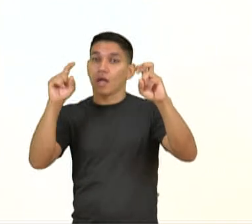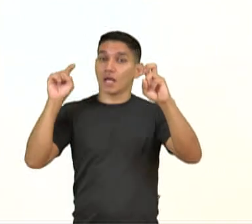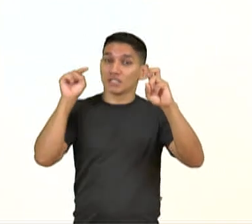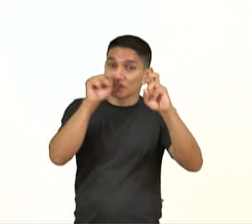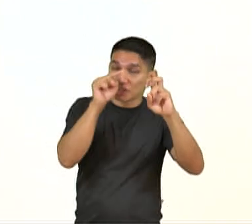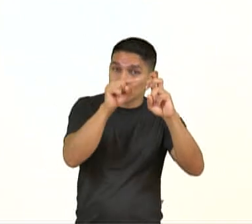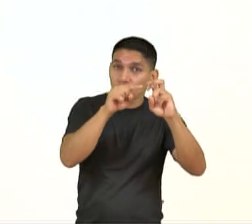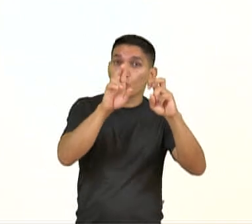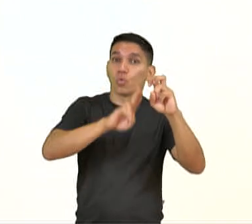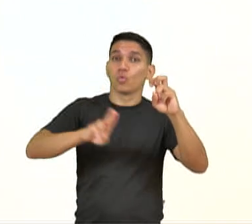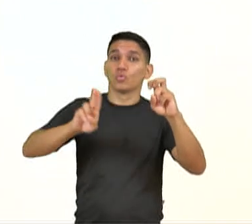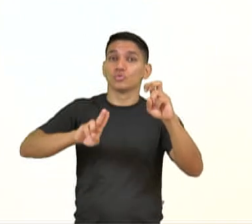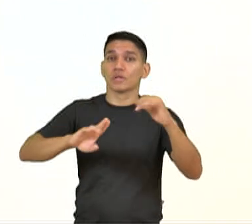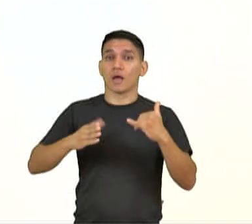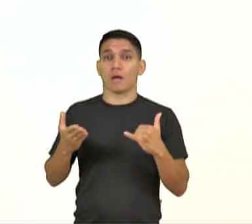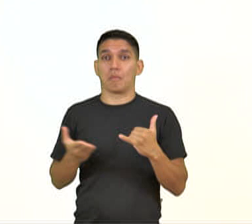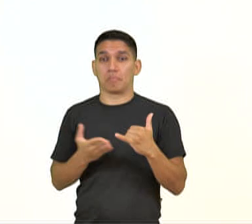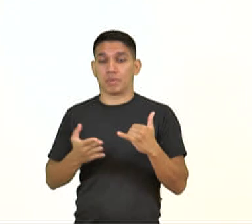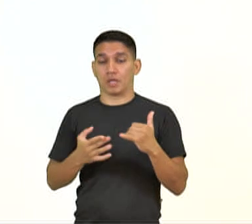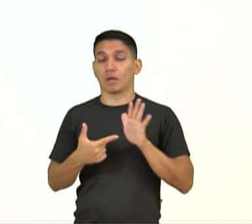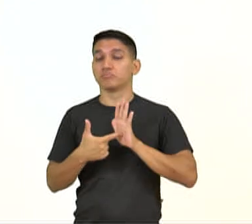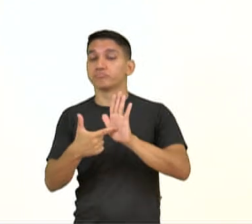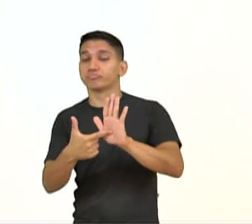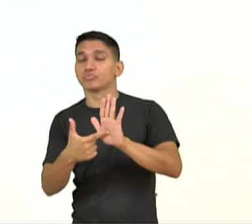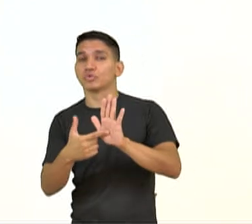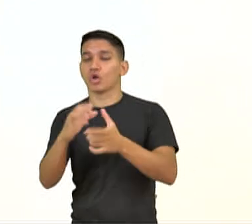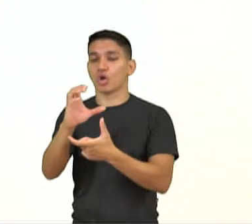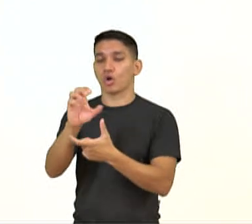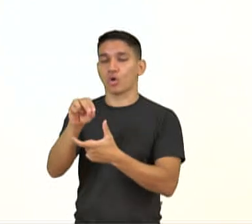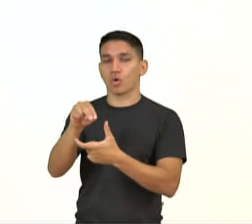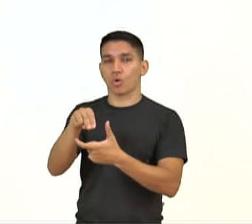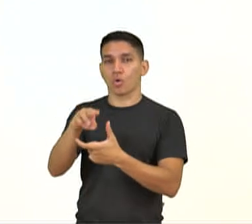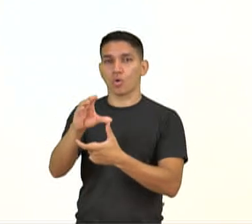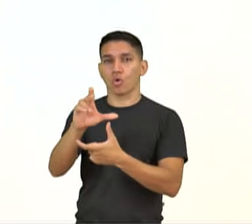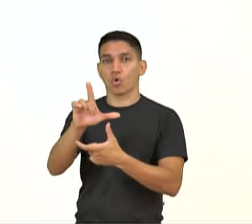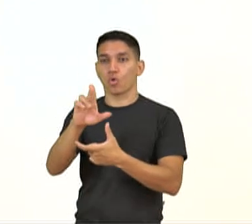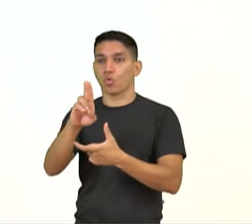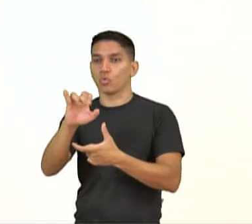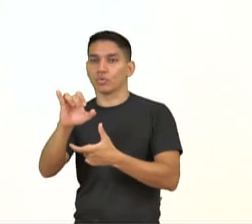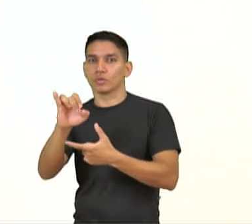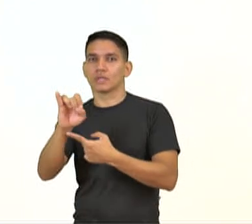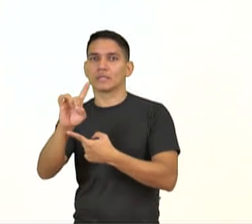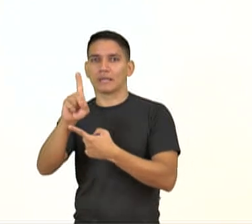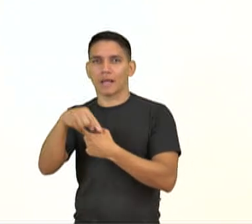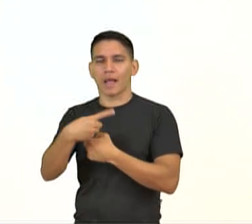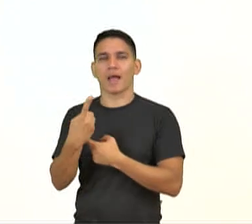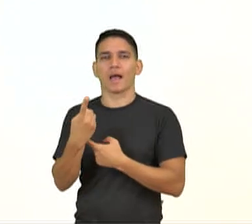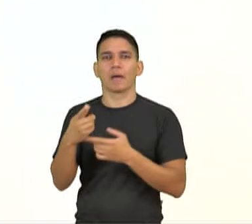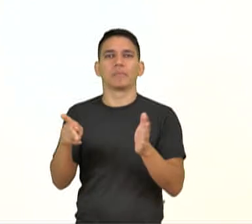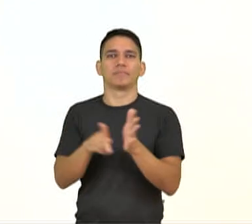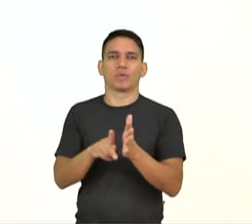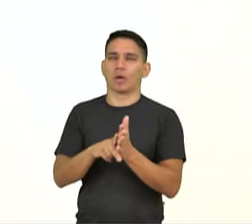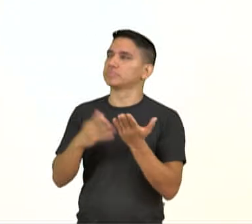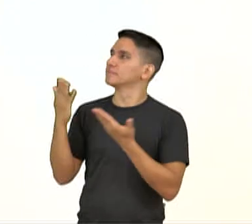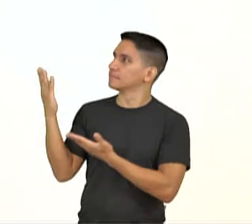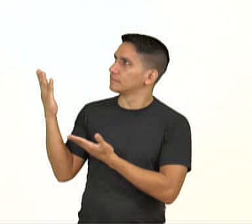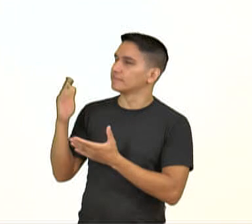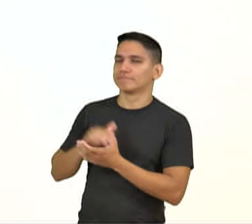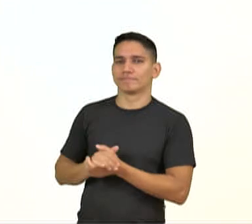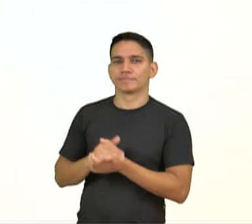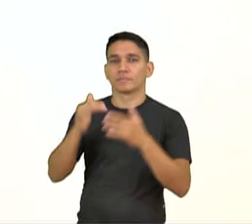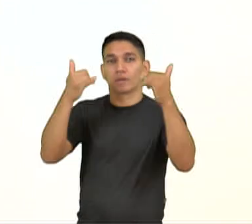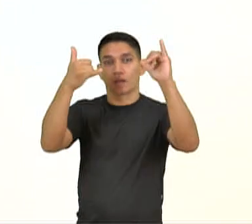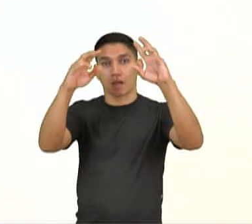do indicativo, conclui, né, a análise. Então, e no subtítulo também é usado o presente